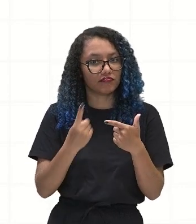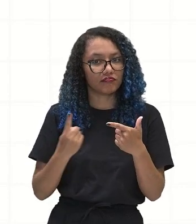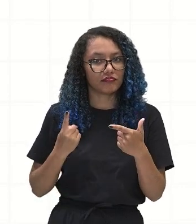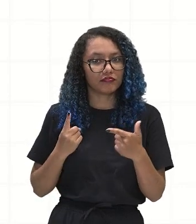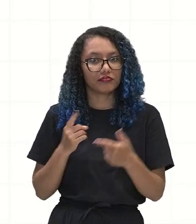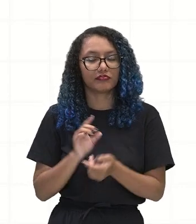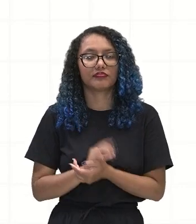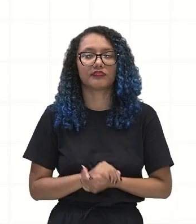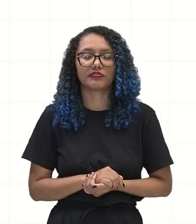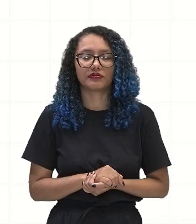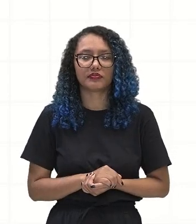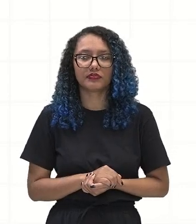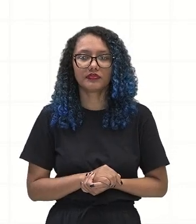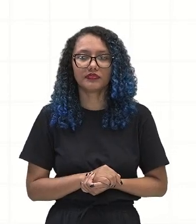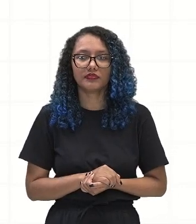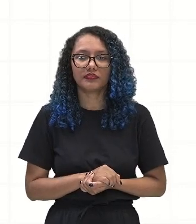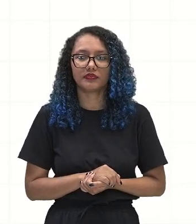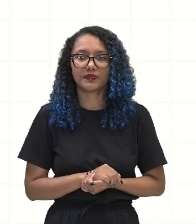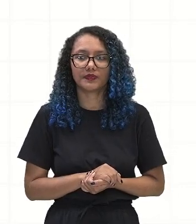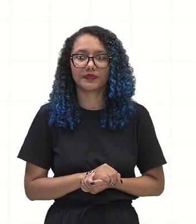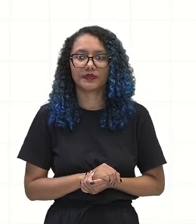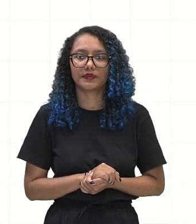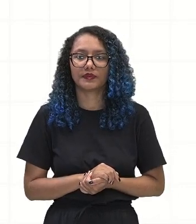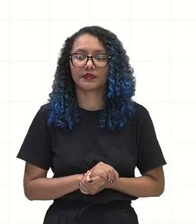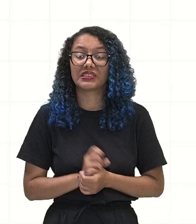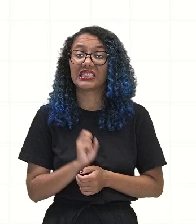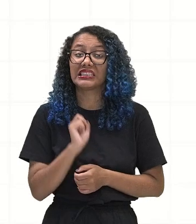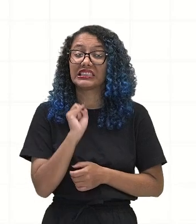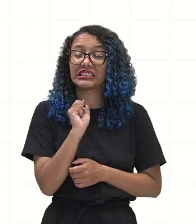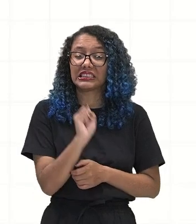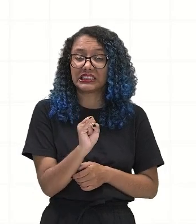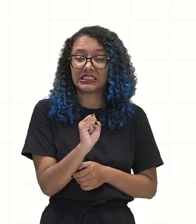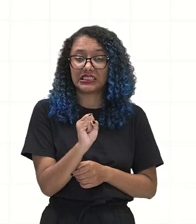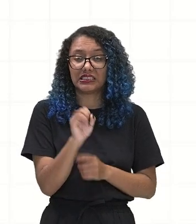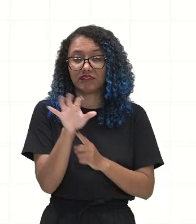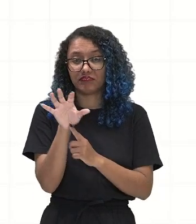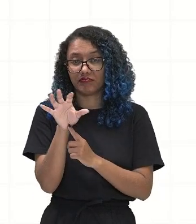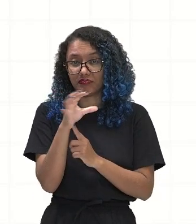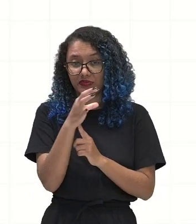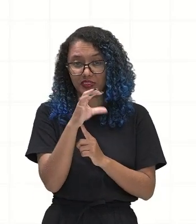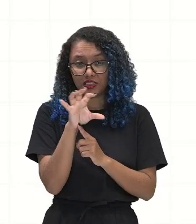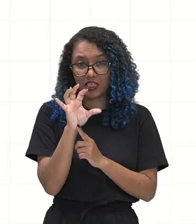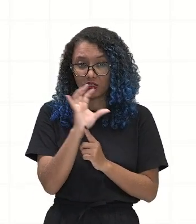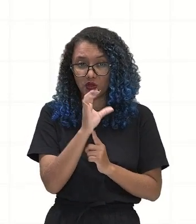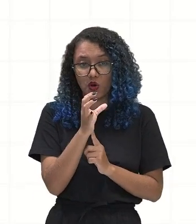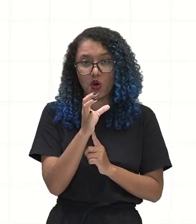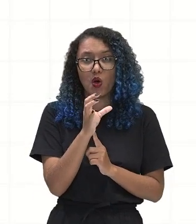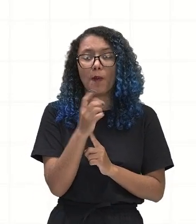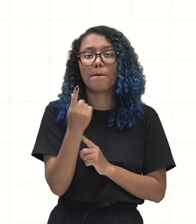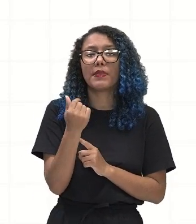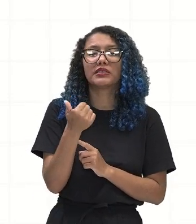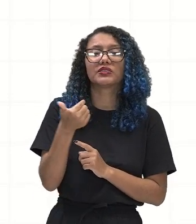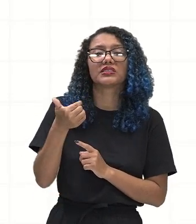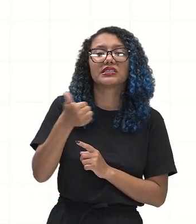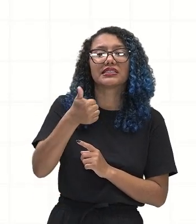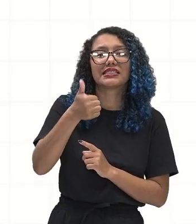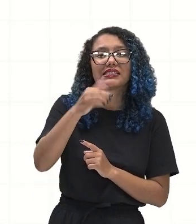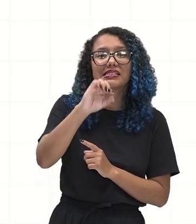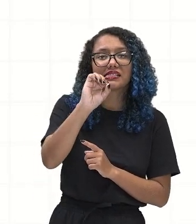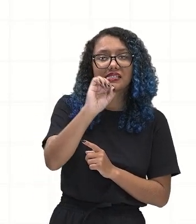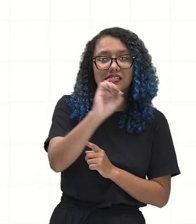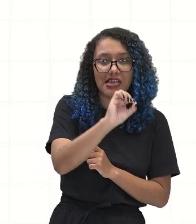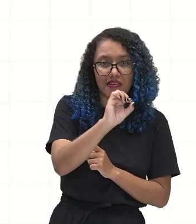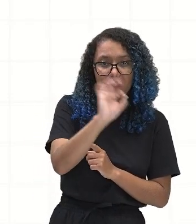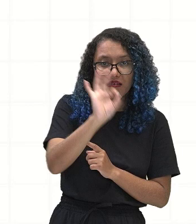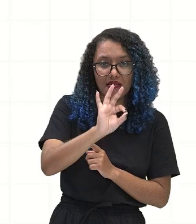100. Então, aquilo que se o ventilador estivesse custando R$100, né? Se fosse